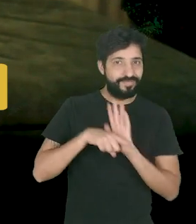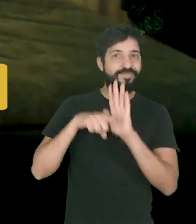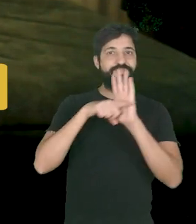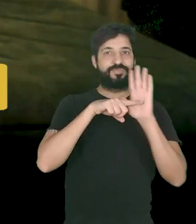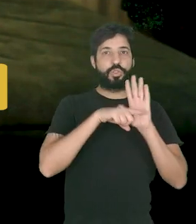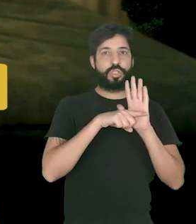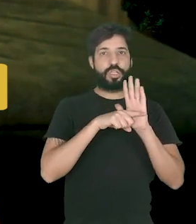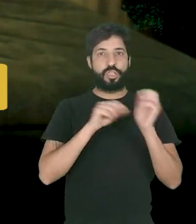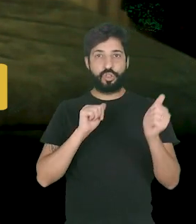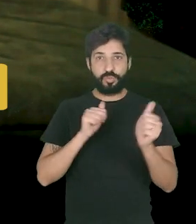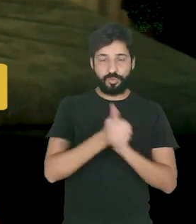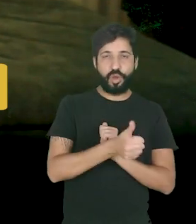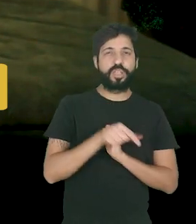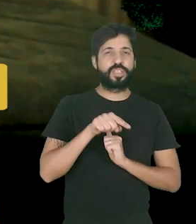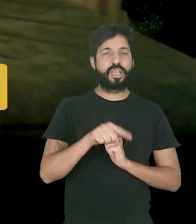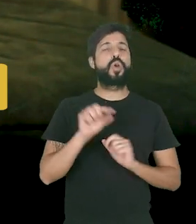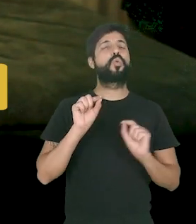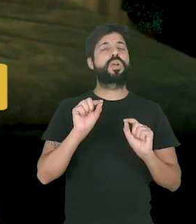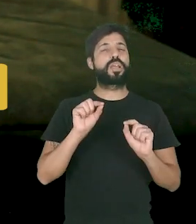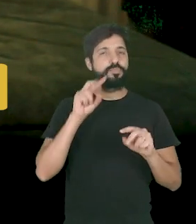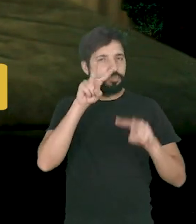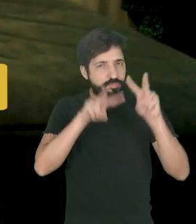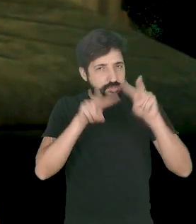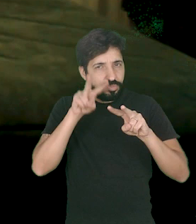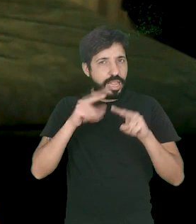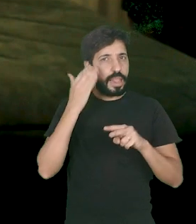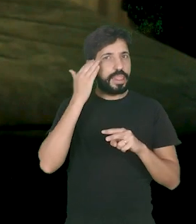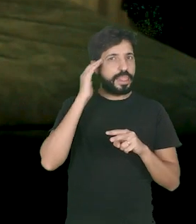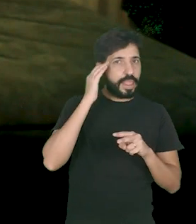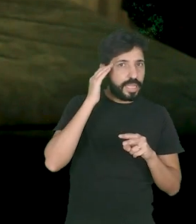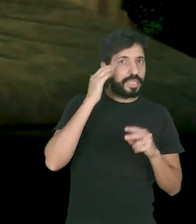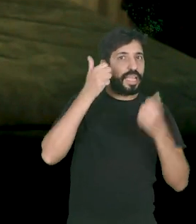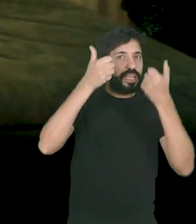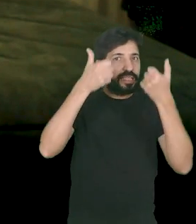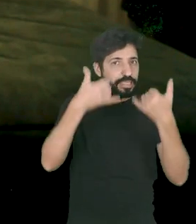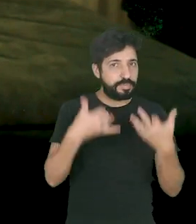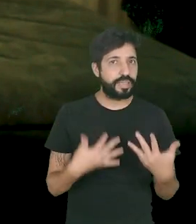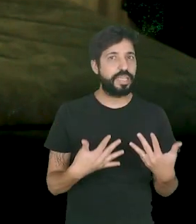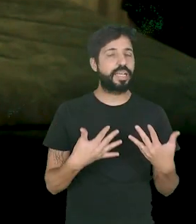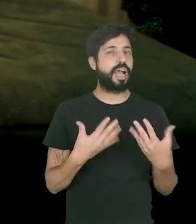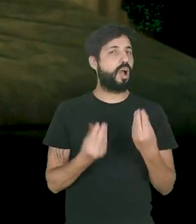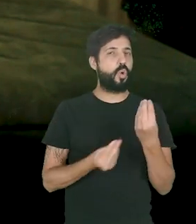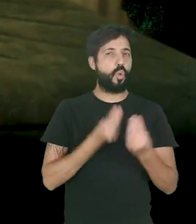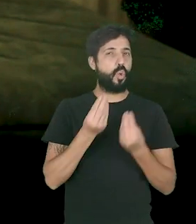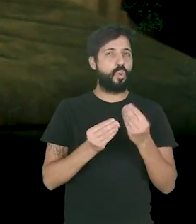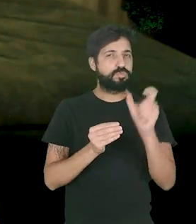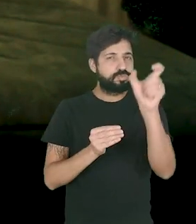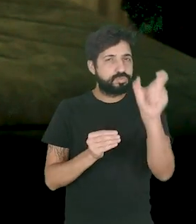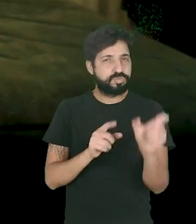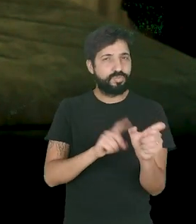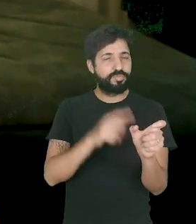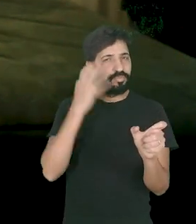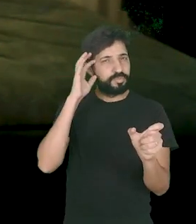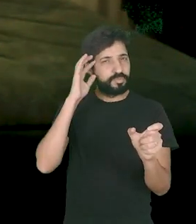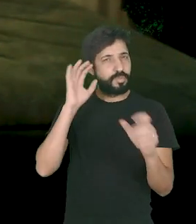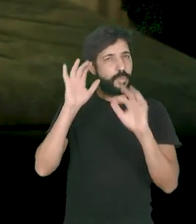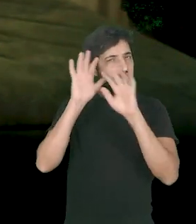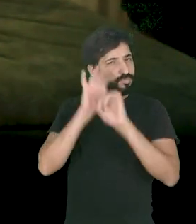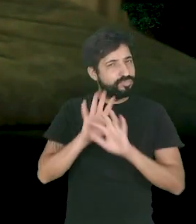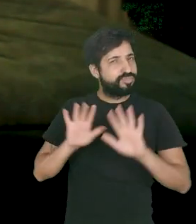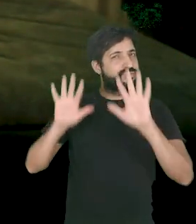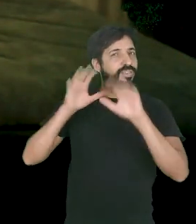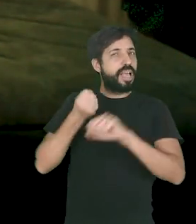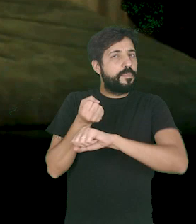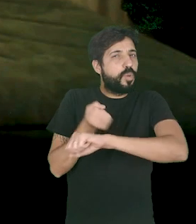Ela tem como função analisar, interpretar e descrever os comportamentos, pensamentos e emoções